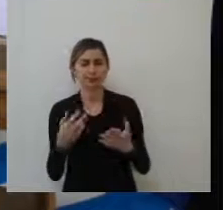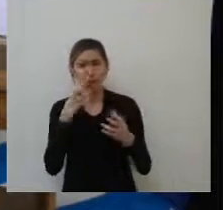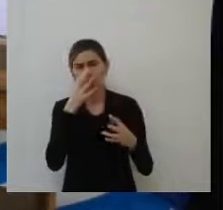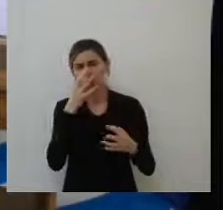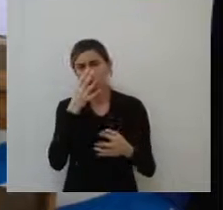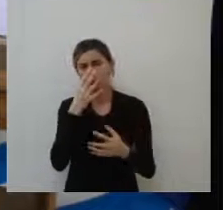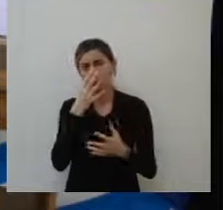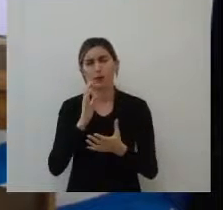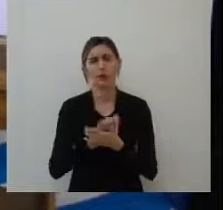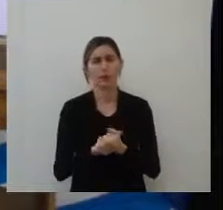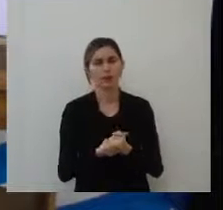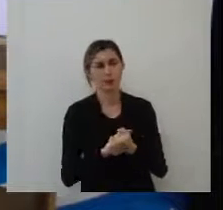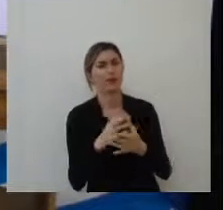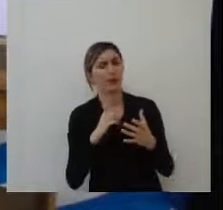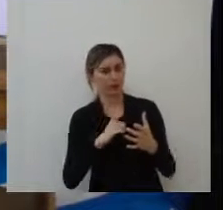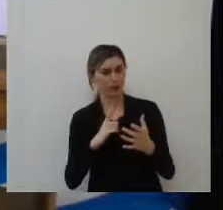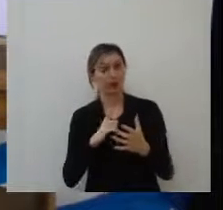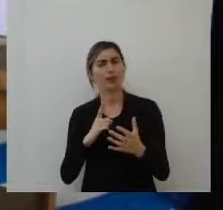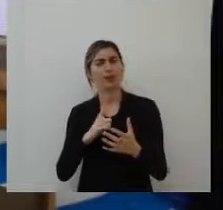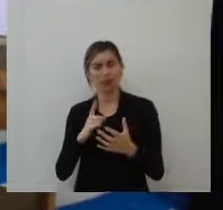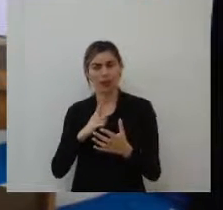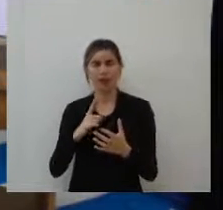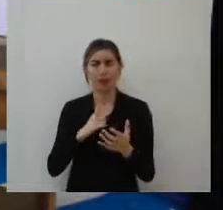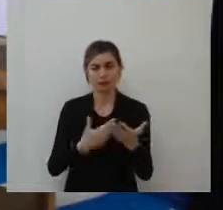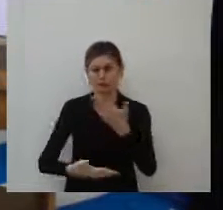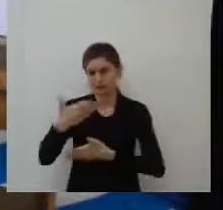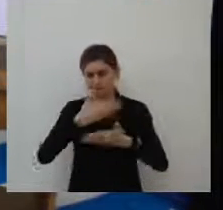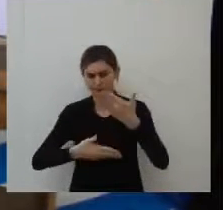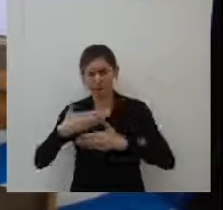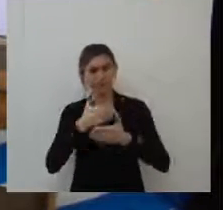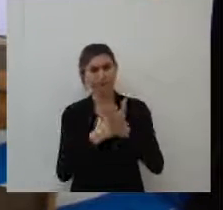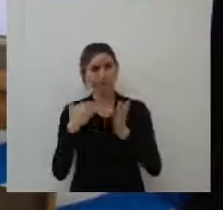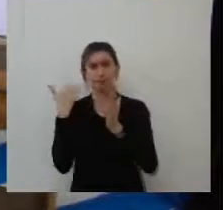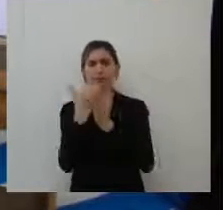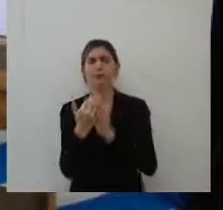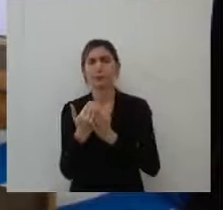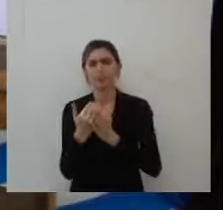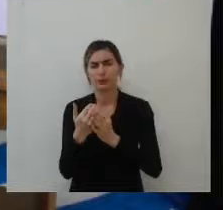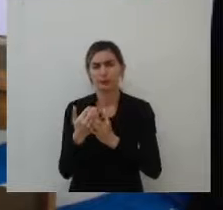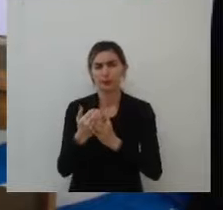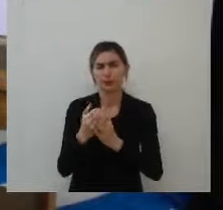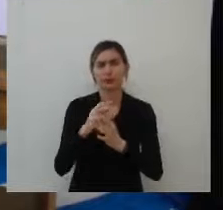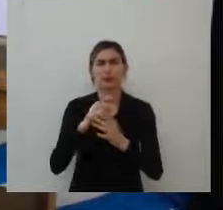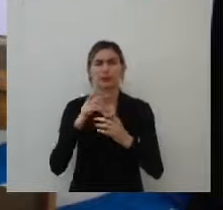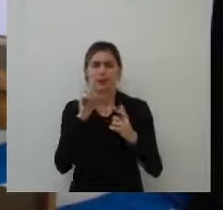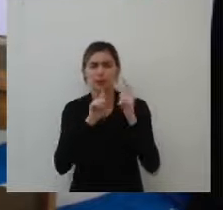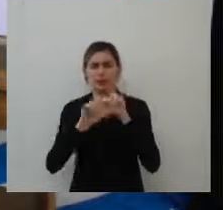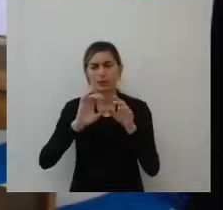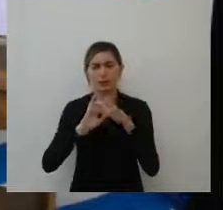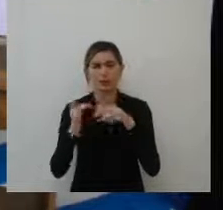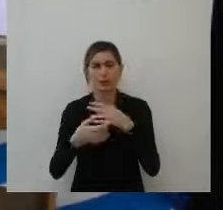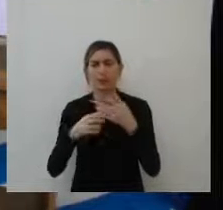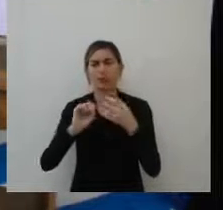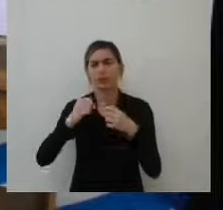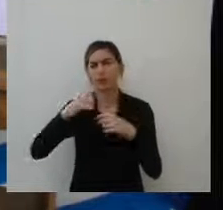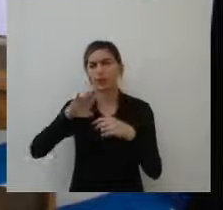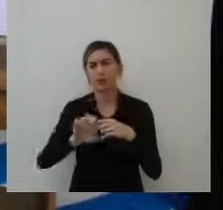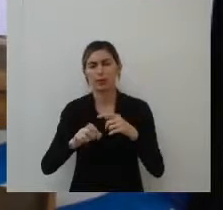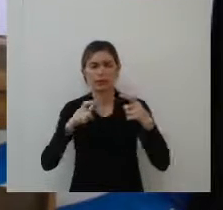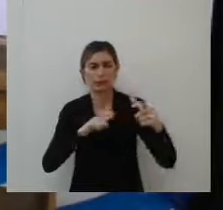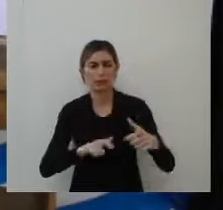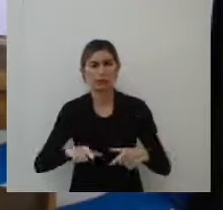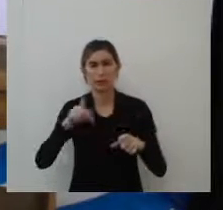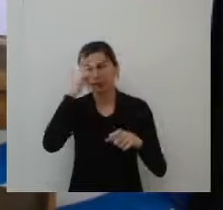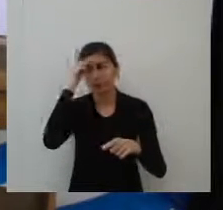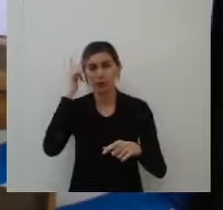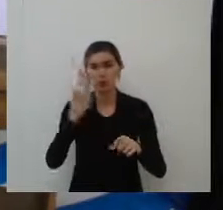observa que existe uma interação maior, existe uma maior dinâmica com o cyberespaço. Em contrapartida, existem também